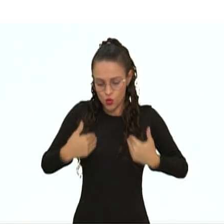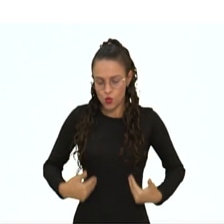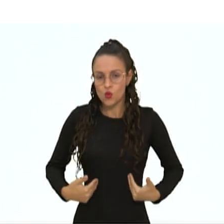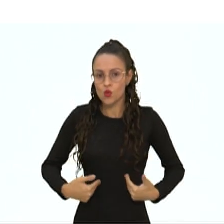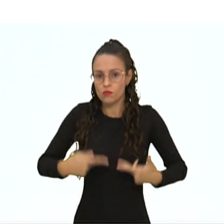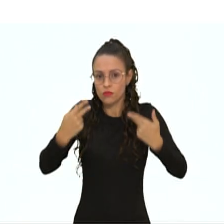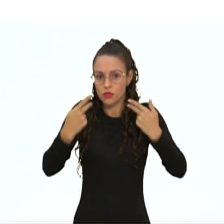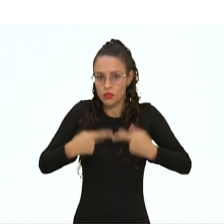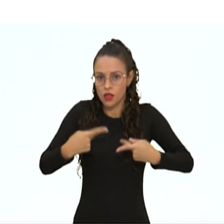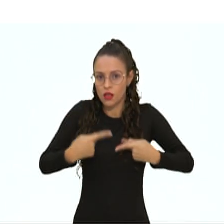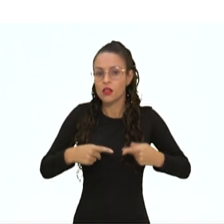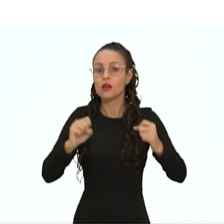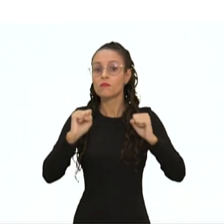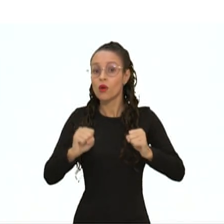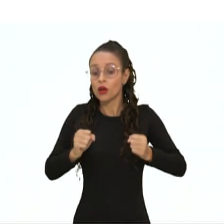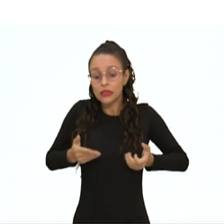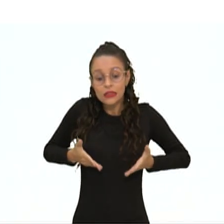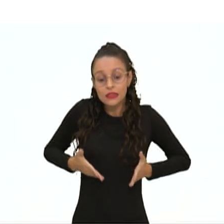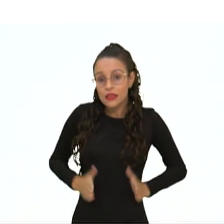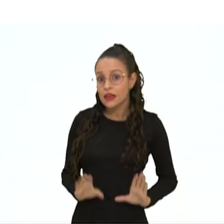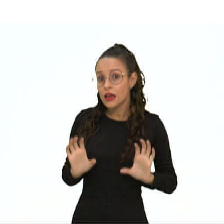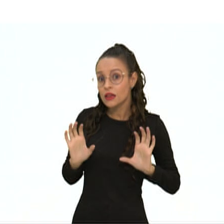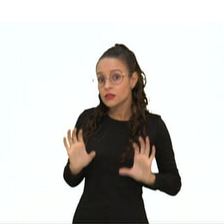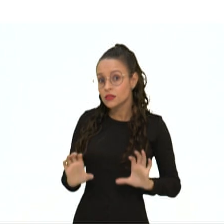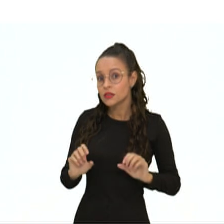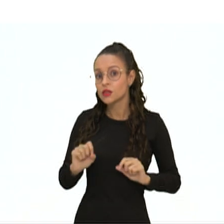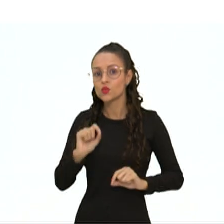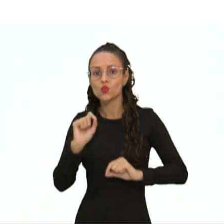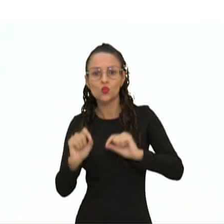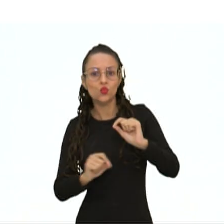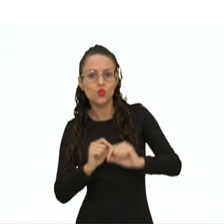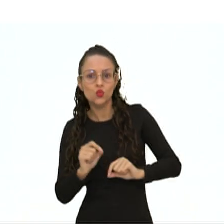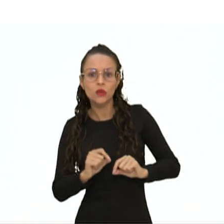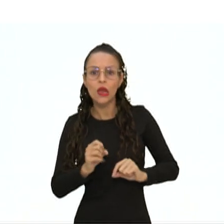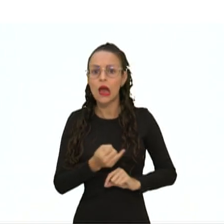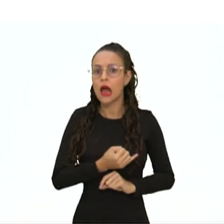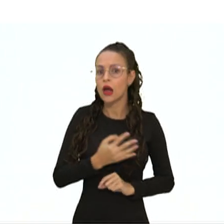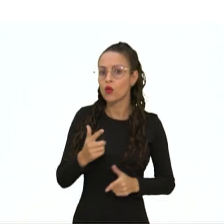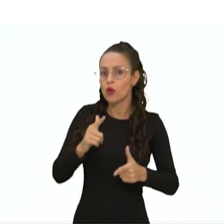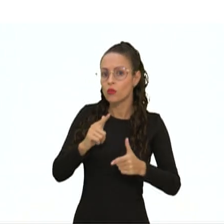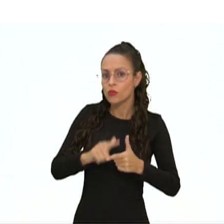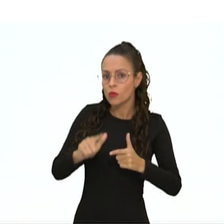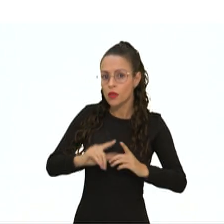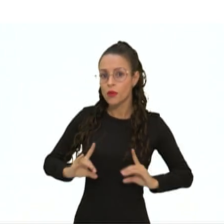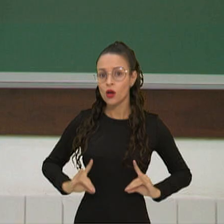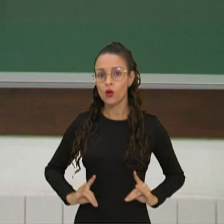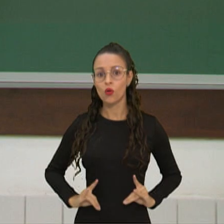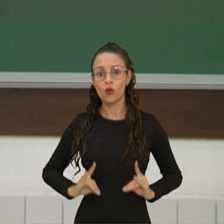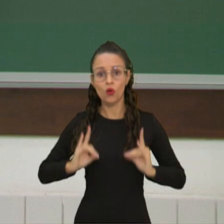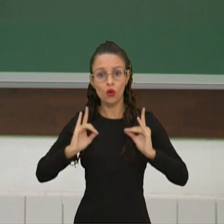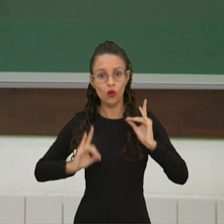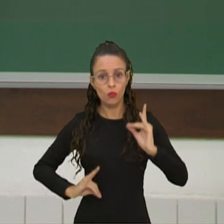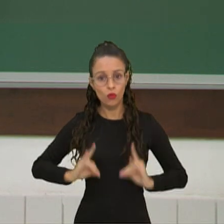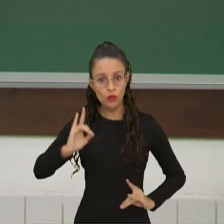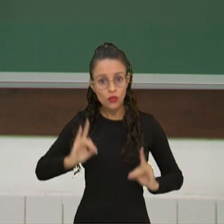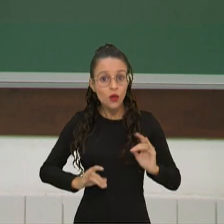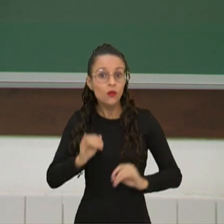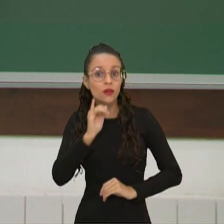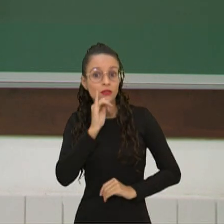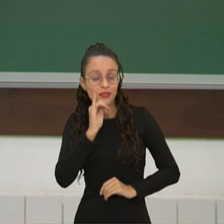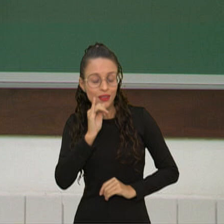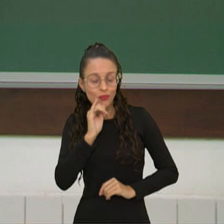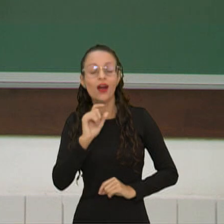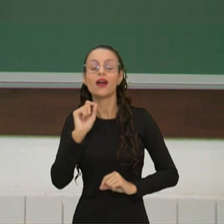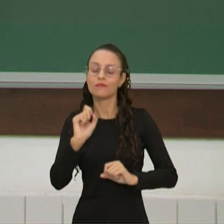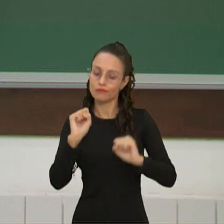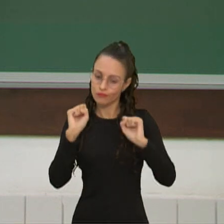dessa pessoa ela já pode ter nascido com algum comprometimento em alguma questão hormonal por exemplo tá isso